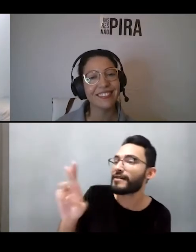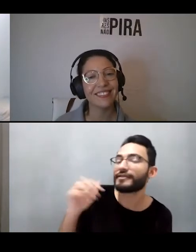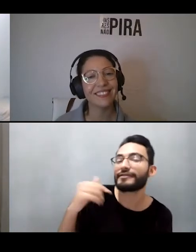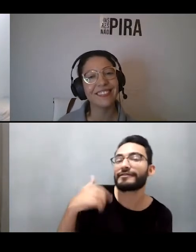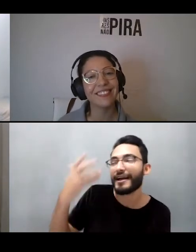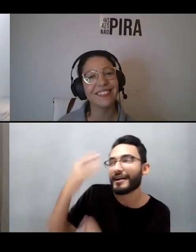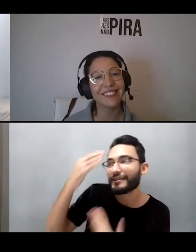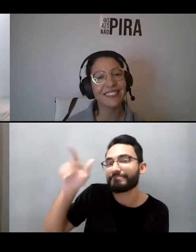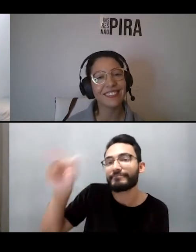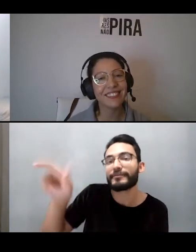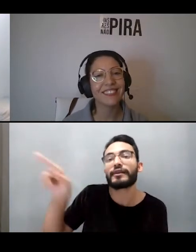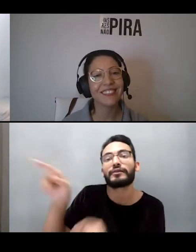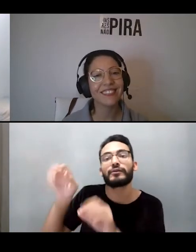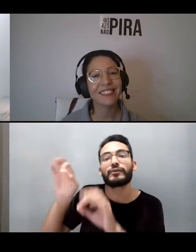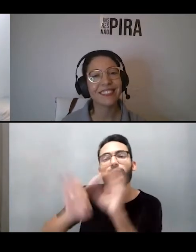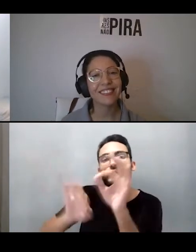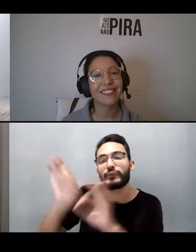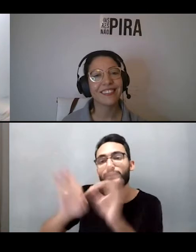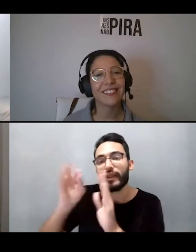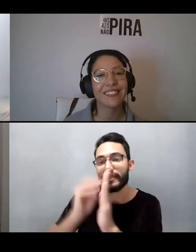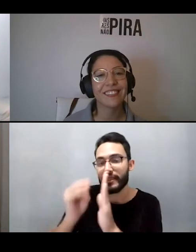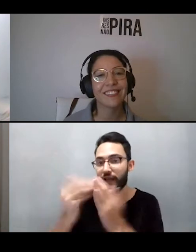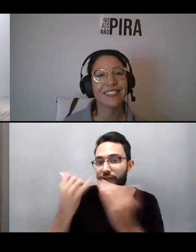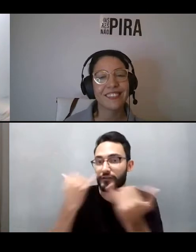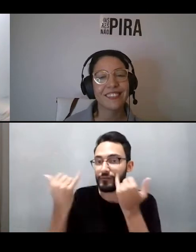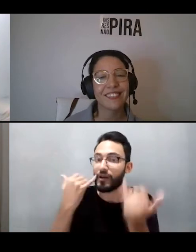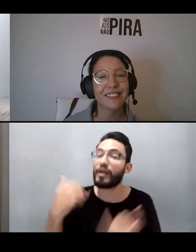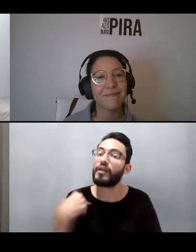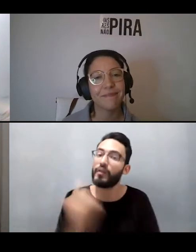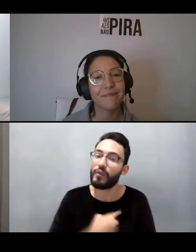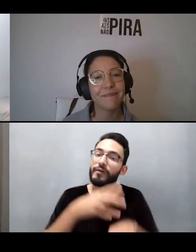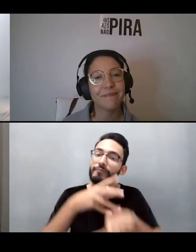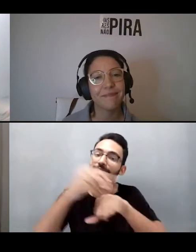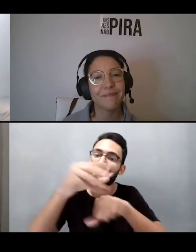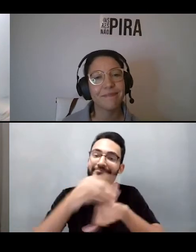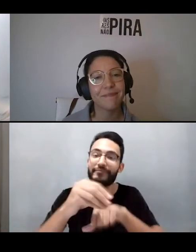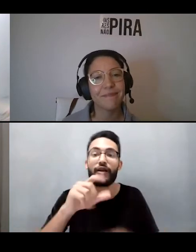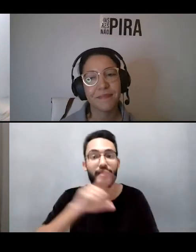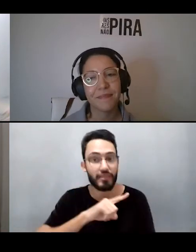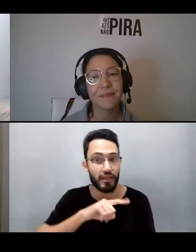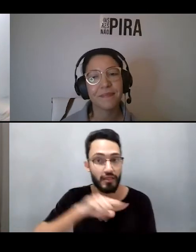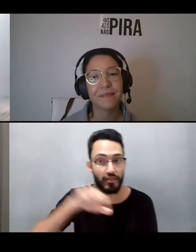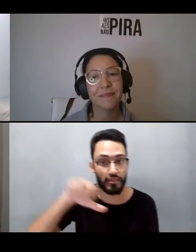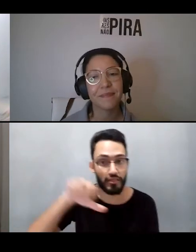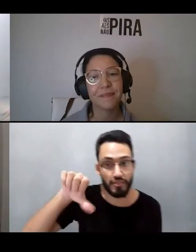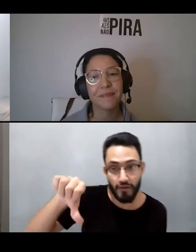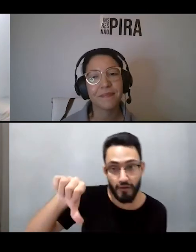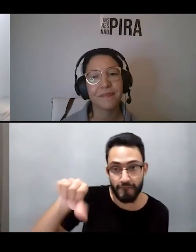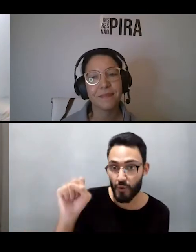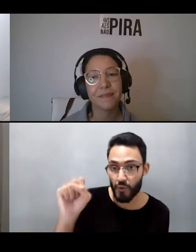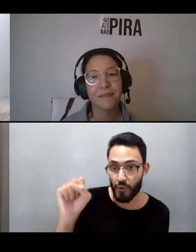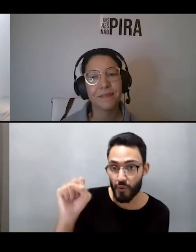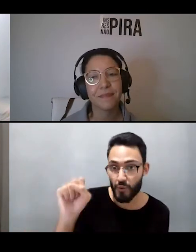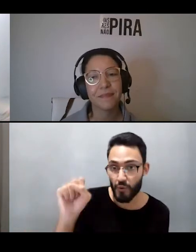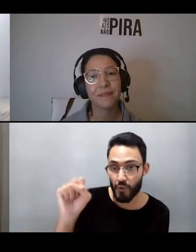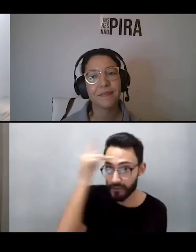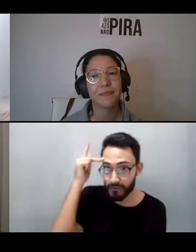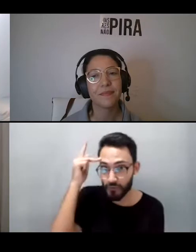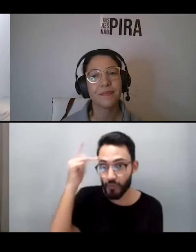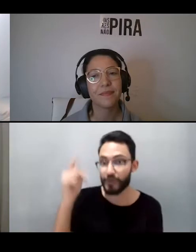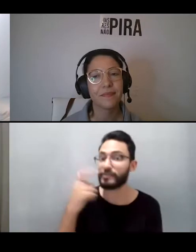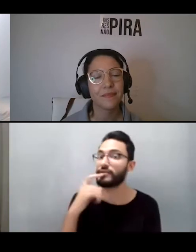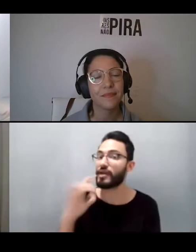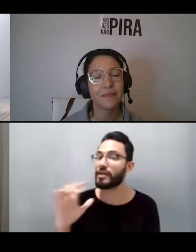dados no Workplace para a gente, para contar um pouquinho, né? A gente tem aí 98%, das pessoas da C&T ativas